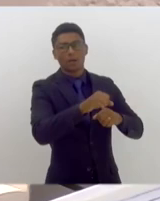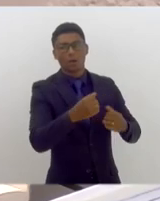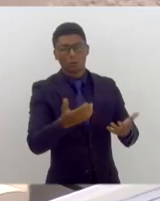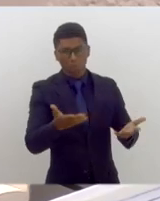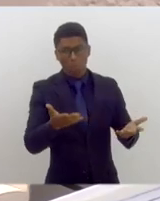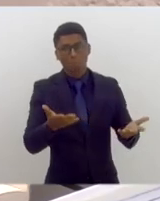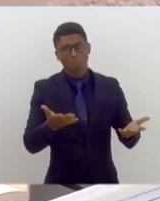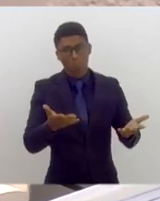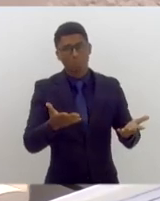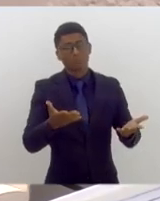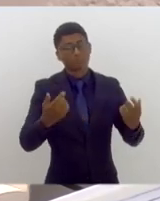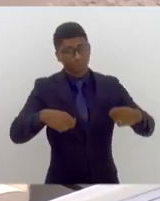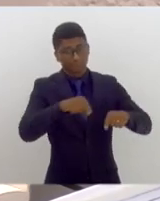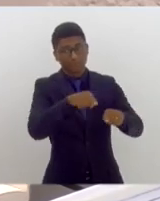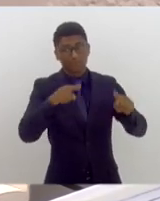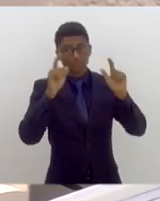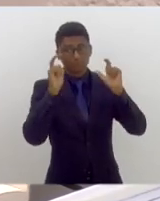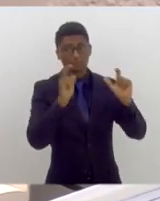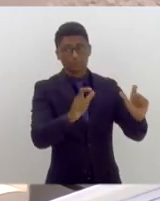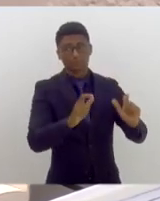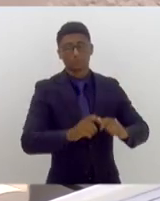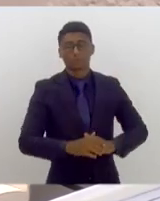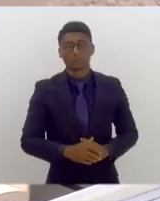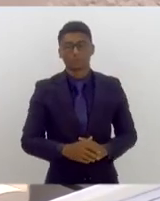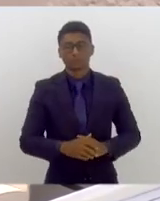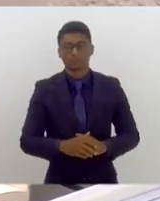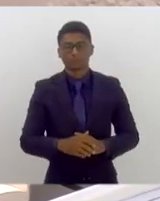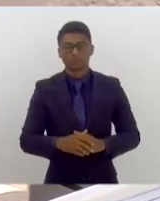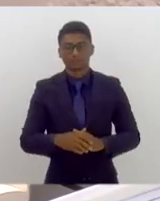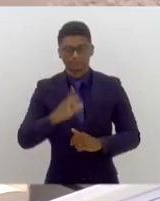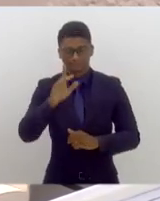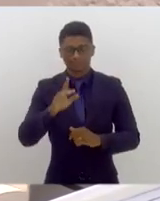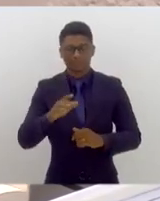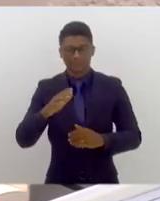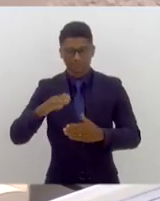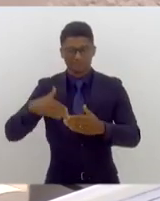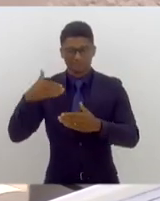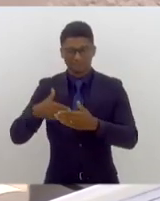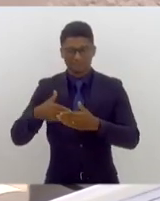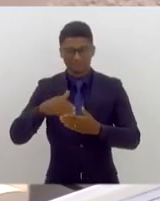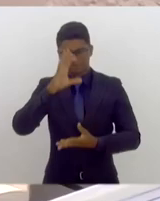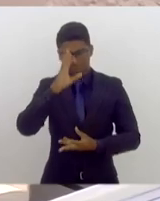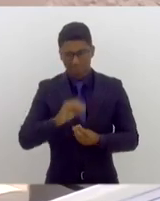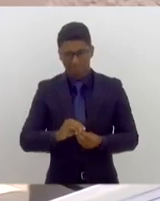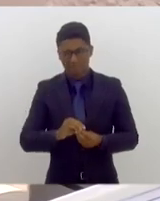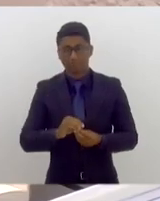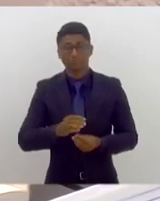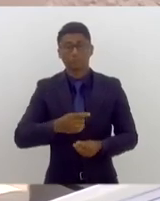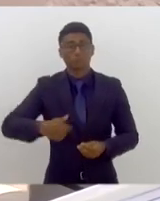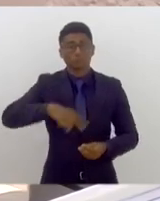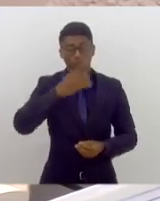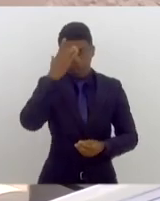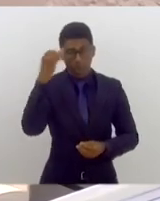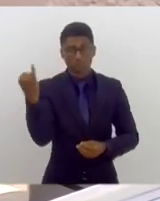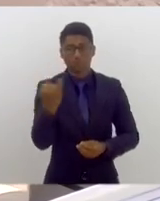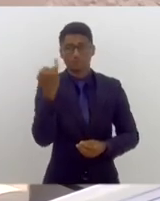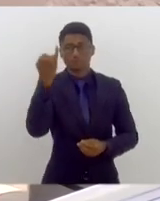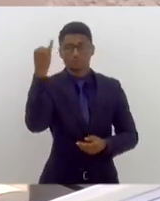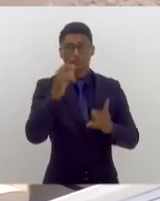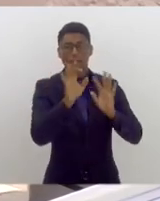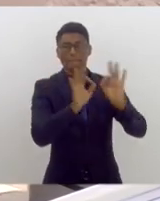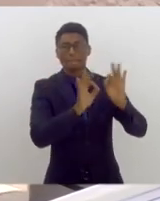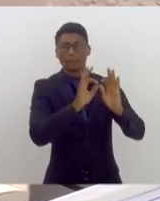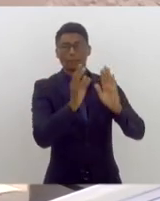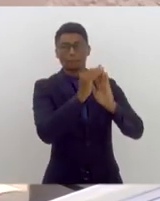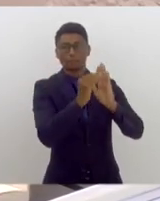Então, eu queria colocar aqui, para encerrar, o que a gente está considerando como os pilares para esse Plano Estadual de Educação, para que ele não seja